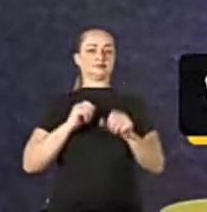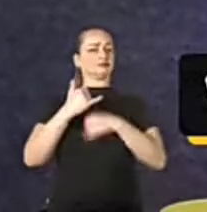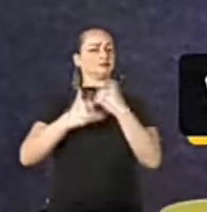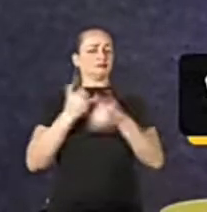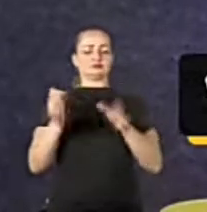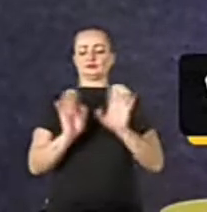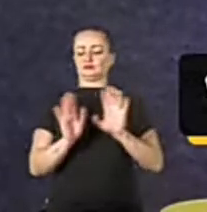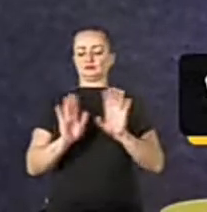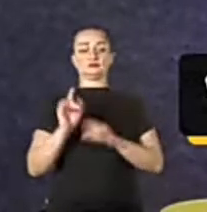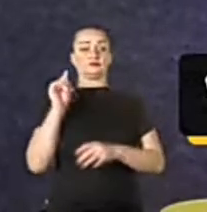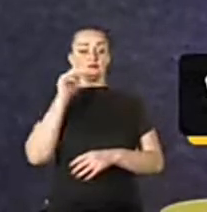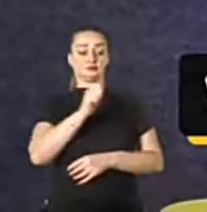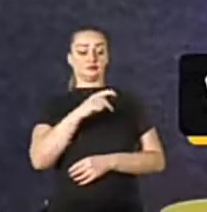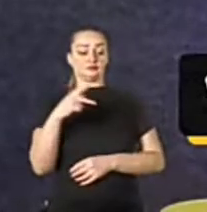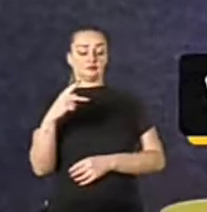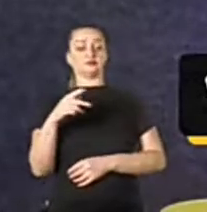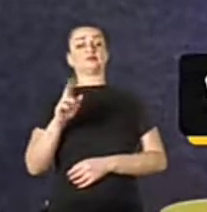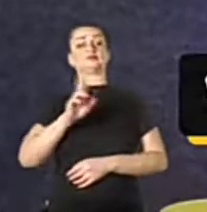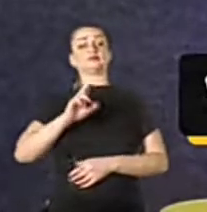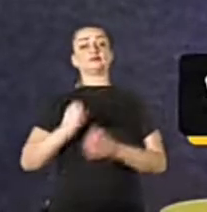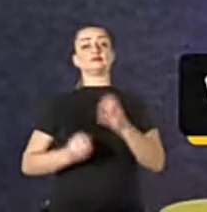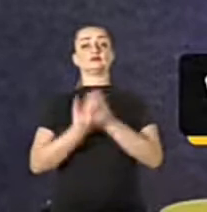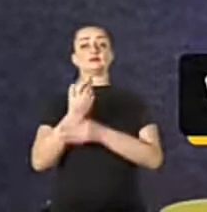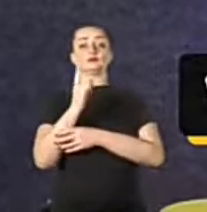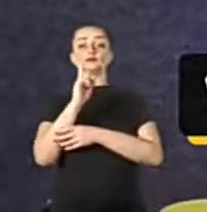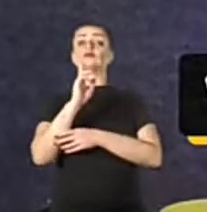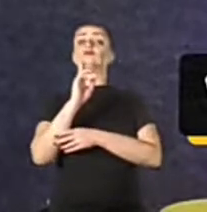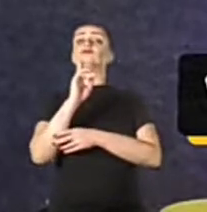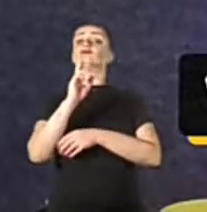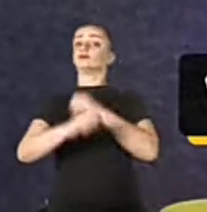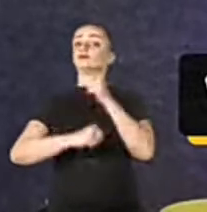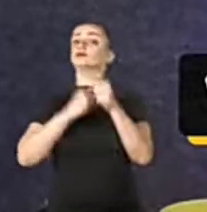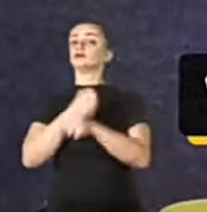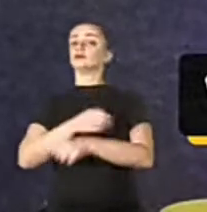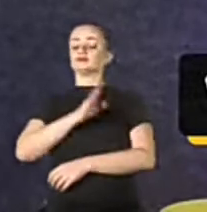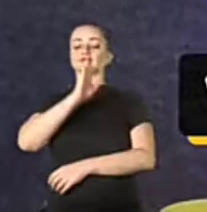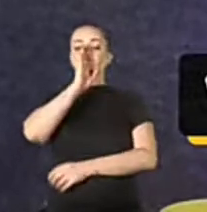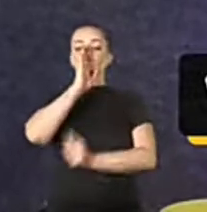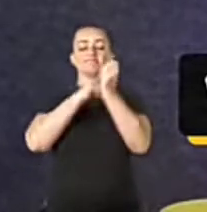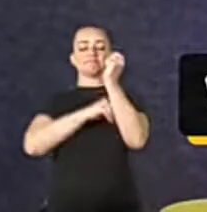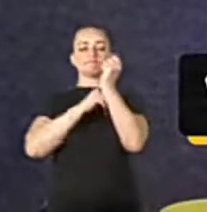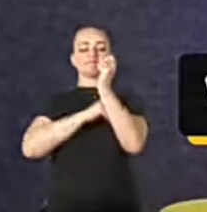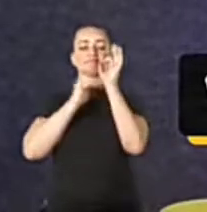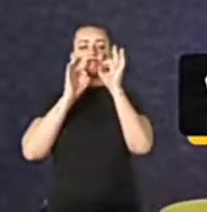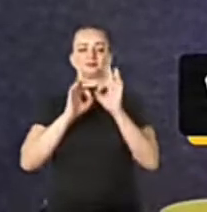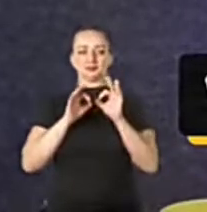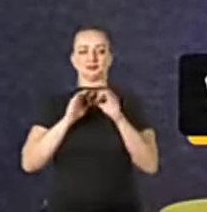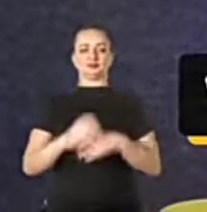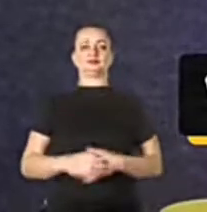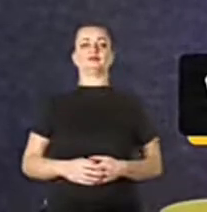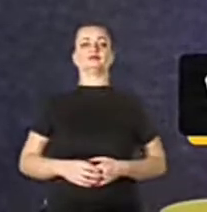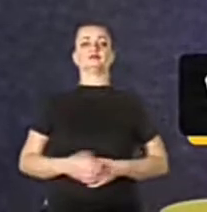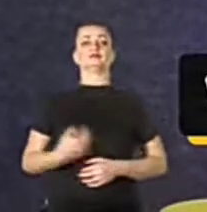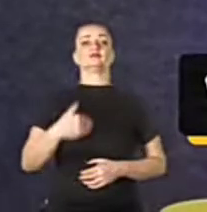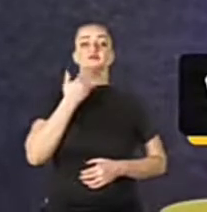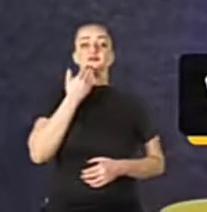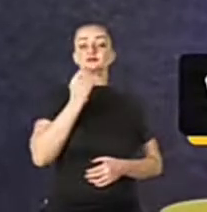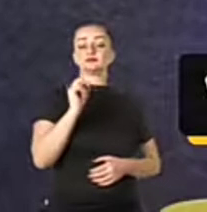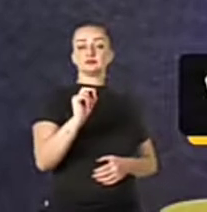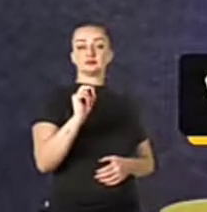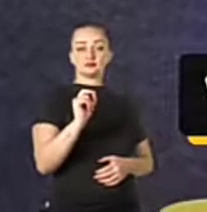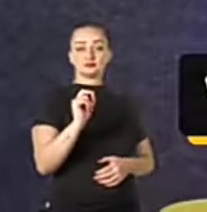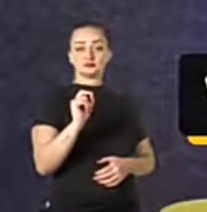essa Rodrigo tendo desenvolvido a um ano em sigilo absoluto e eu só te peço uma coisa